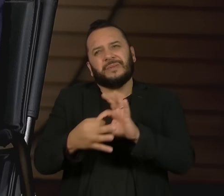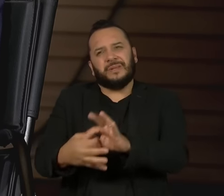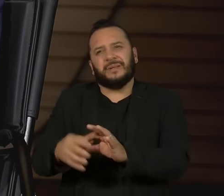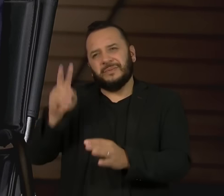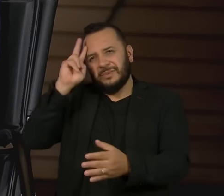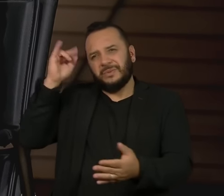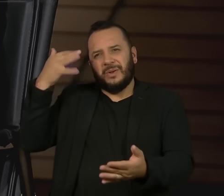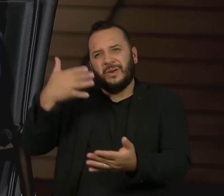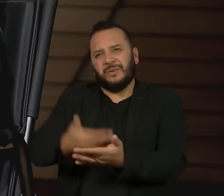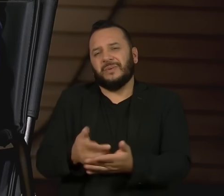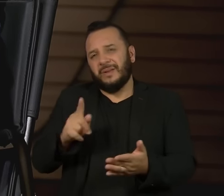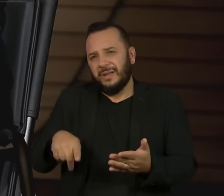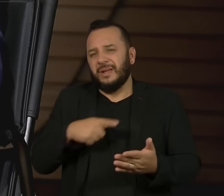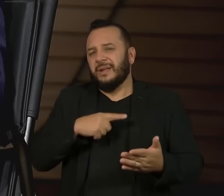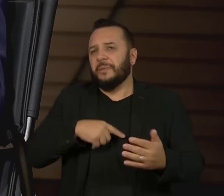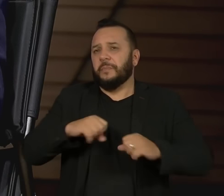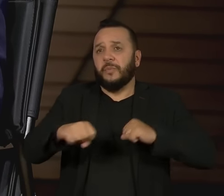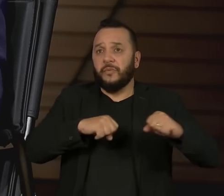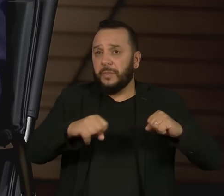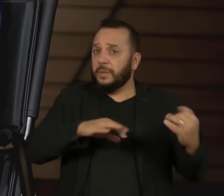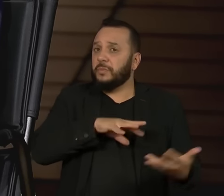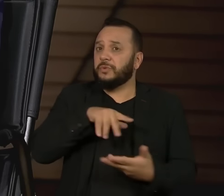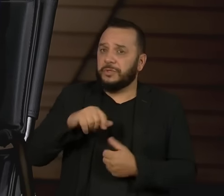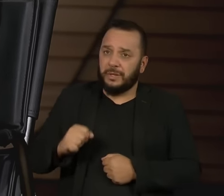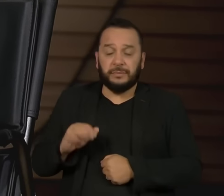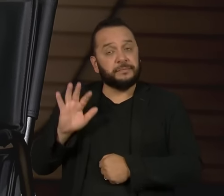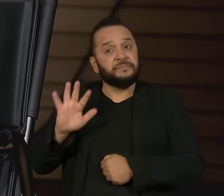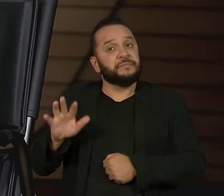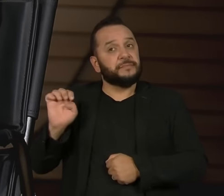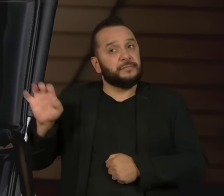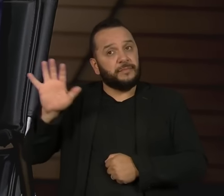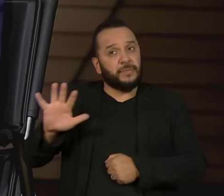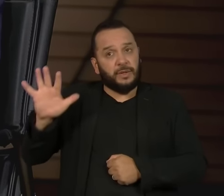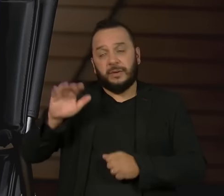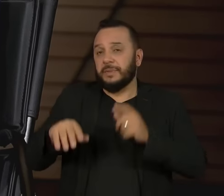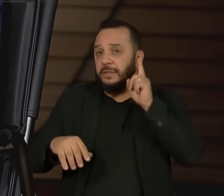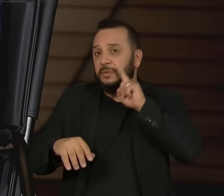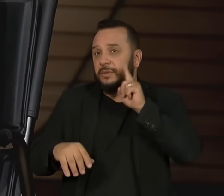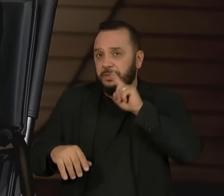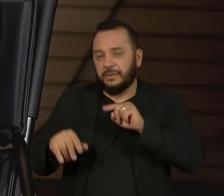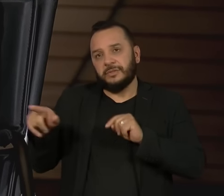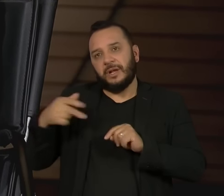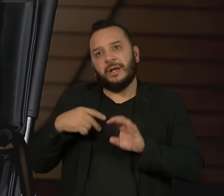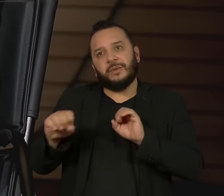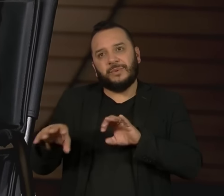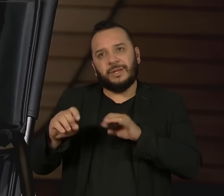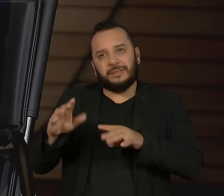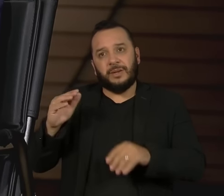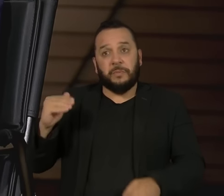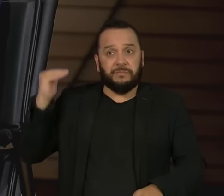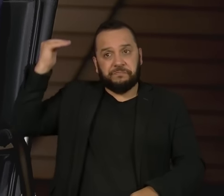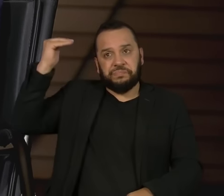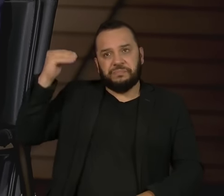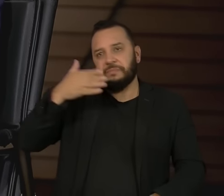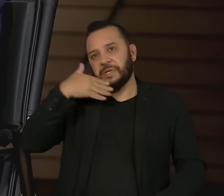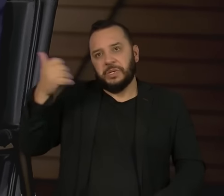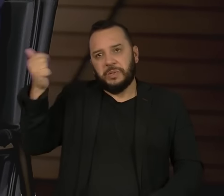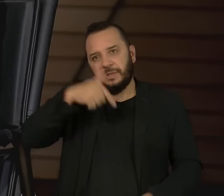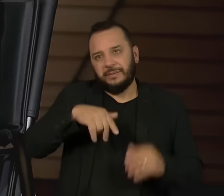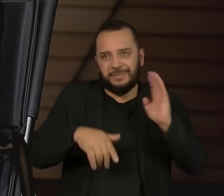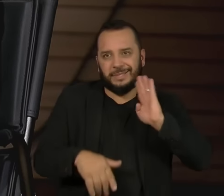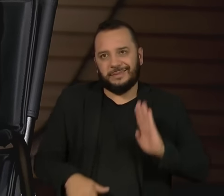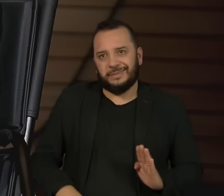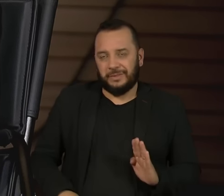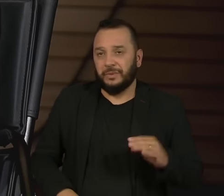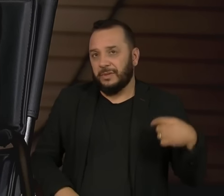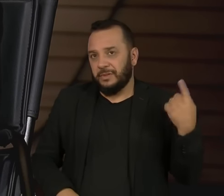assim, é um movimento mundial. Só que na Europa e nos Estados Unidos, a educação está mais avançada no geral. E, de novo, nós estamos